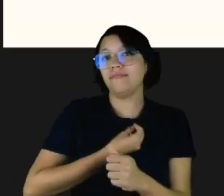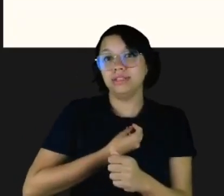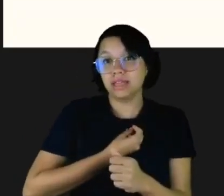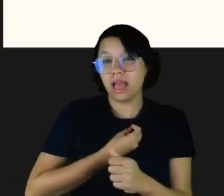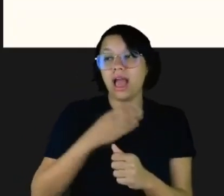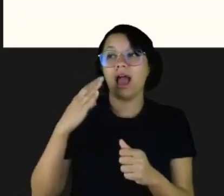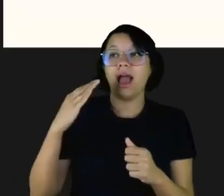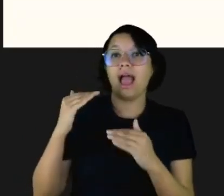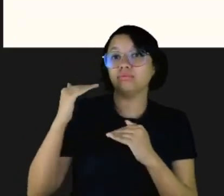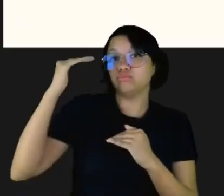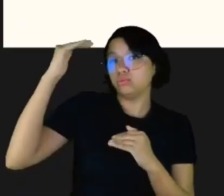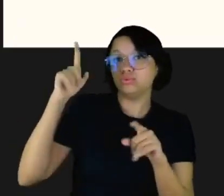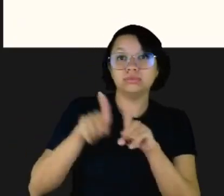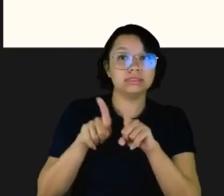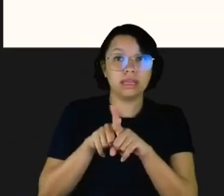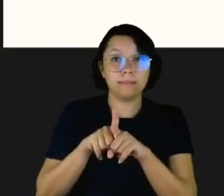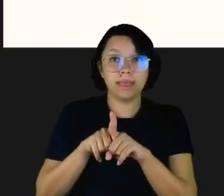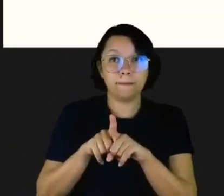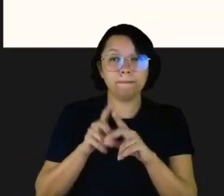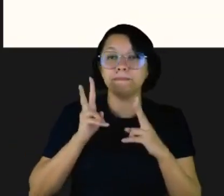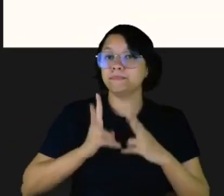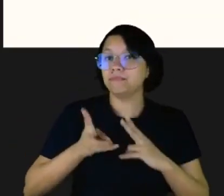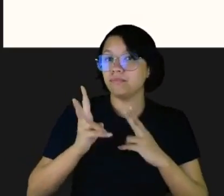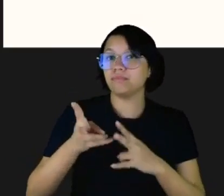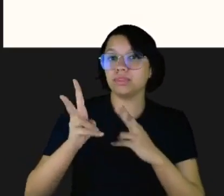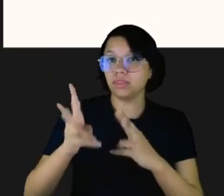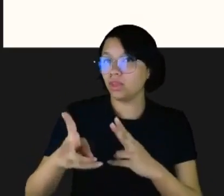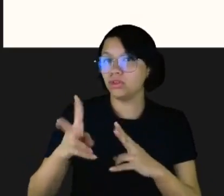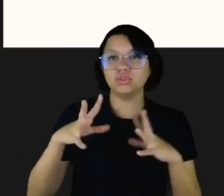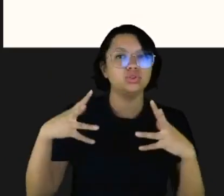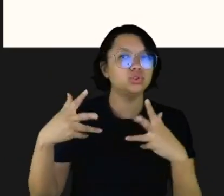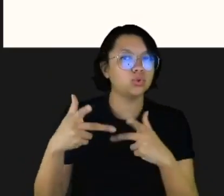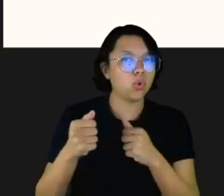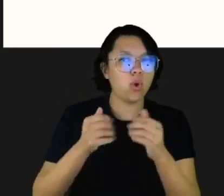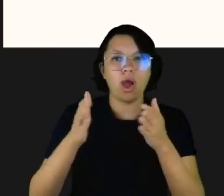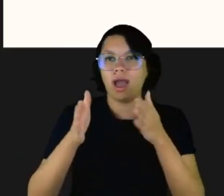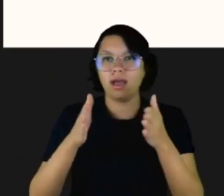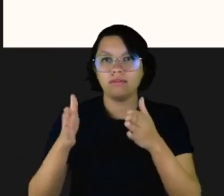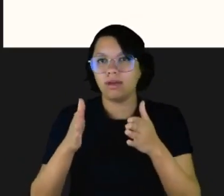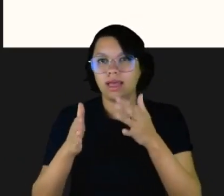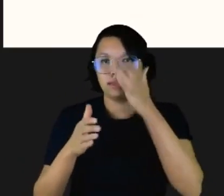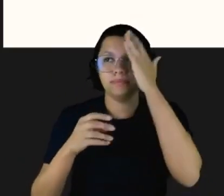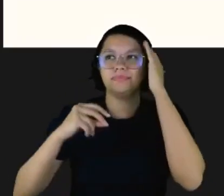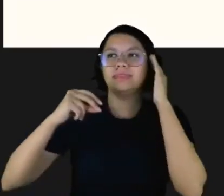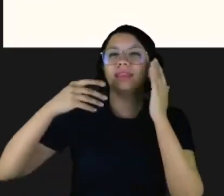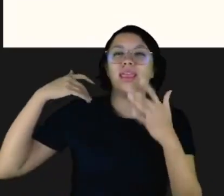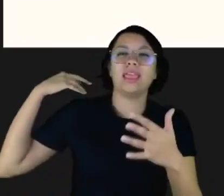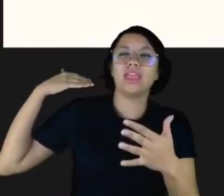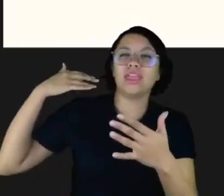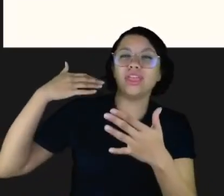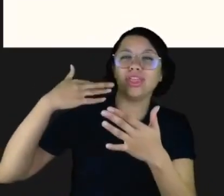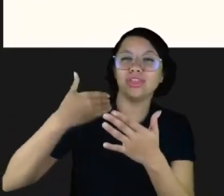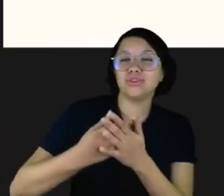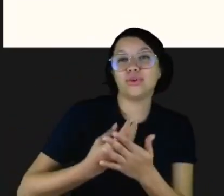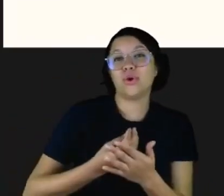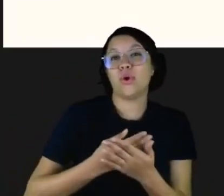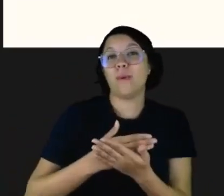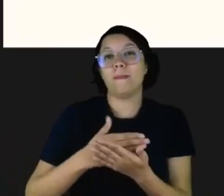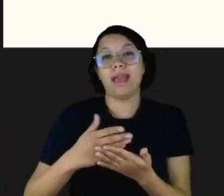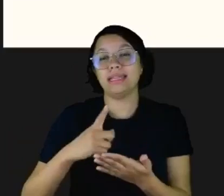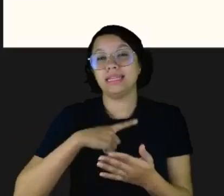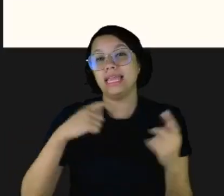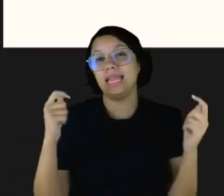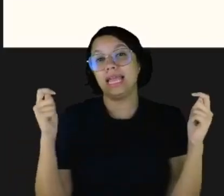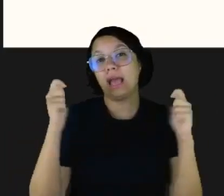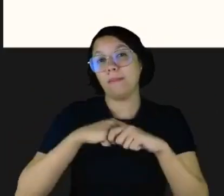Então, isso é uma constante em todas as fases. né? Desde que a gente começa a ter capacidade de